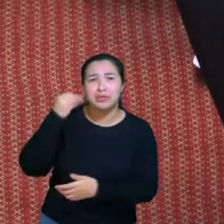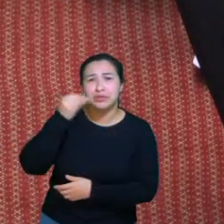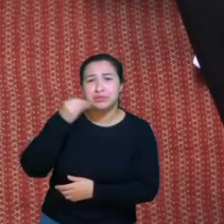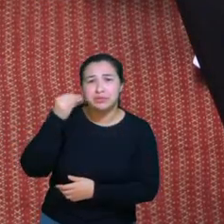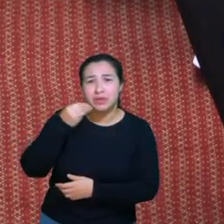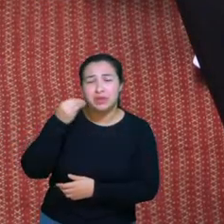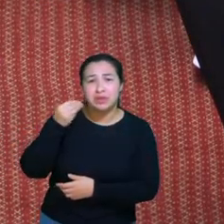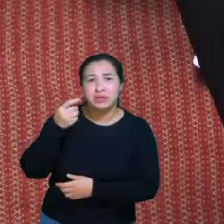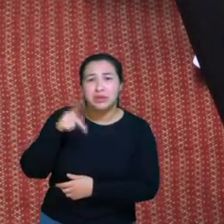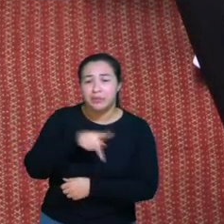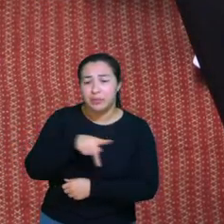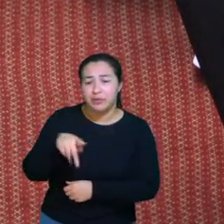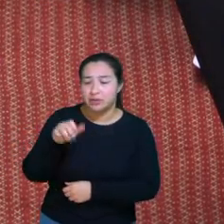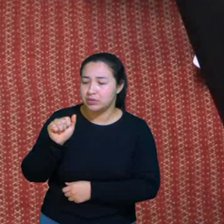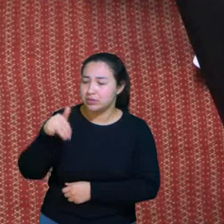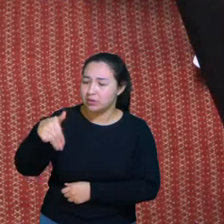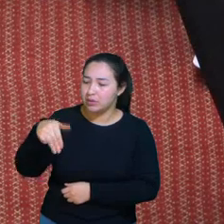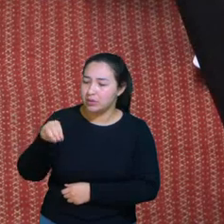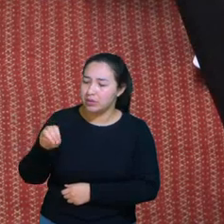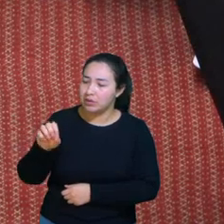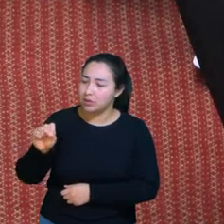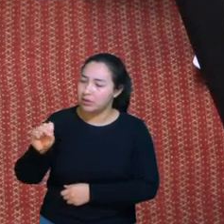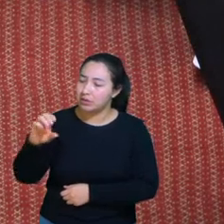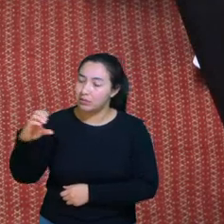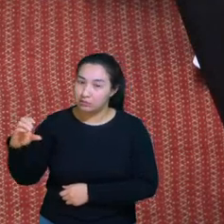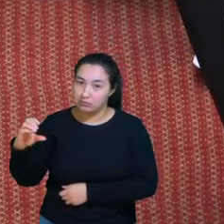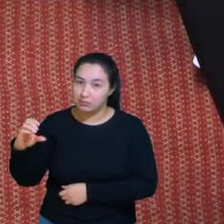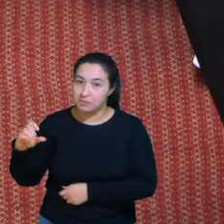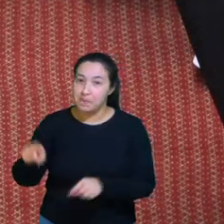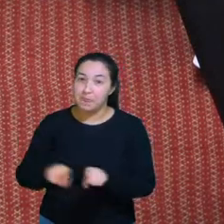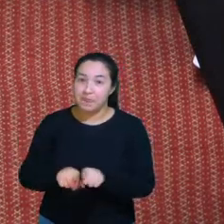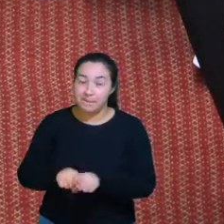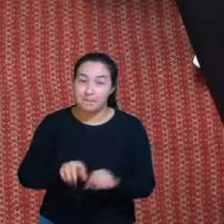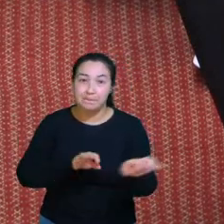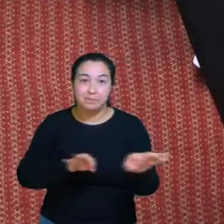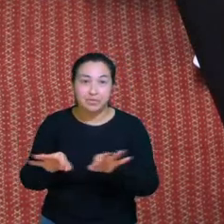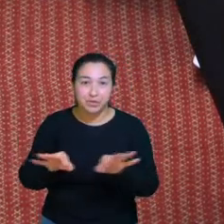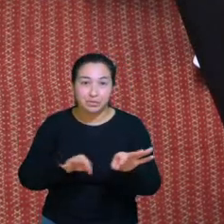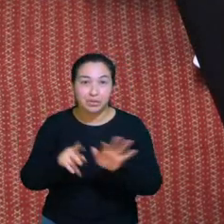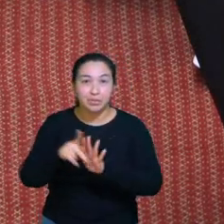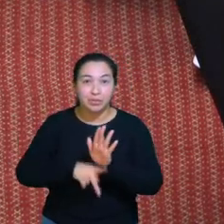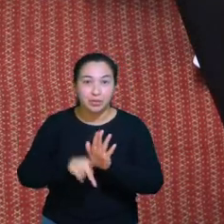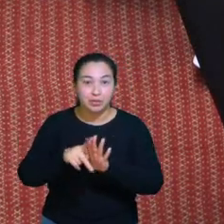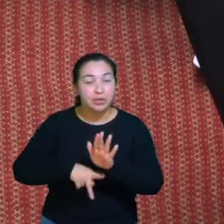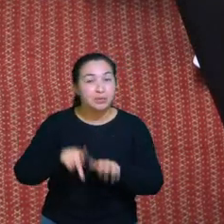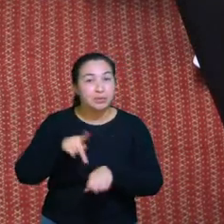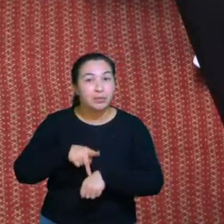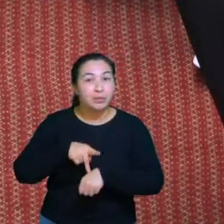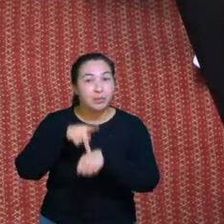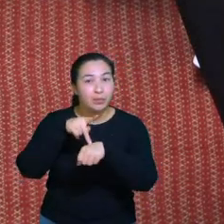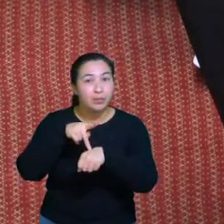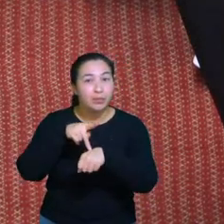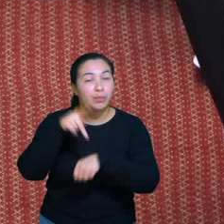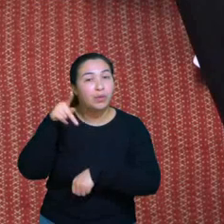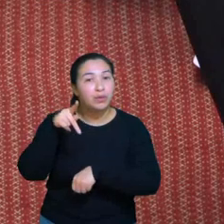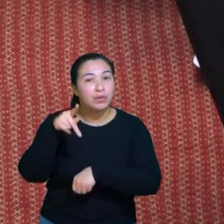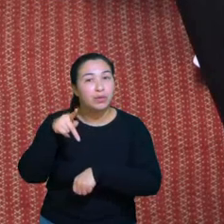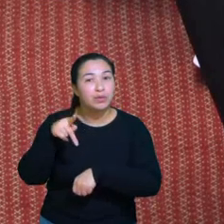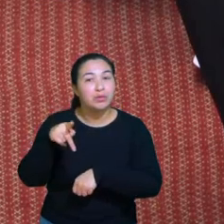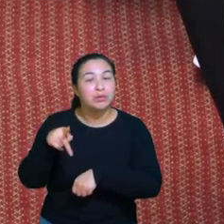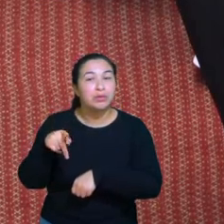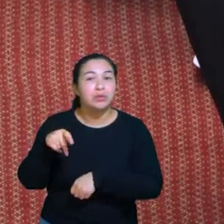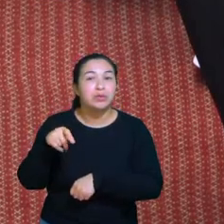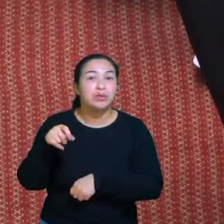mosc né Eh nós temos trabalhado Nos programas de pós-graduação Estreito senso as